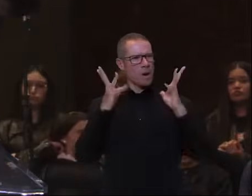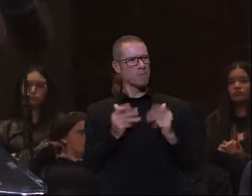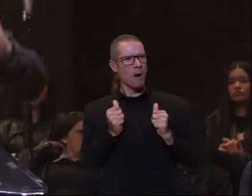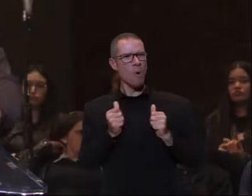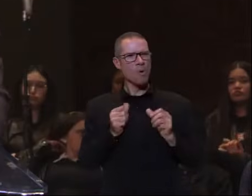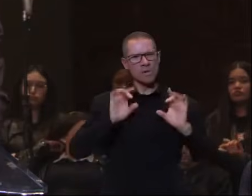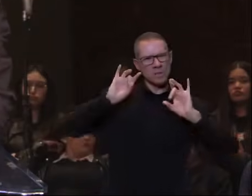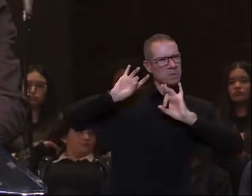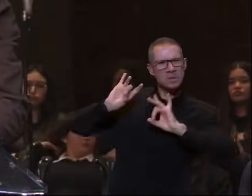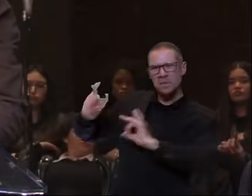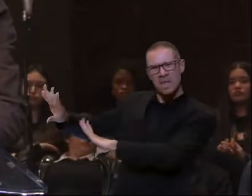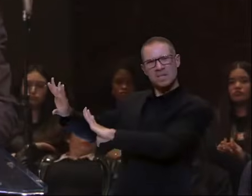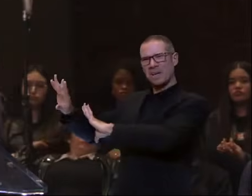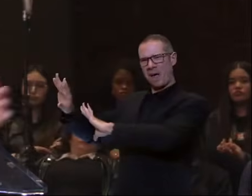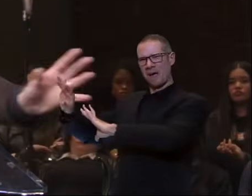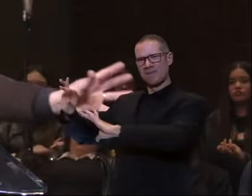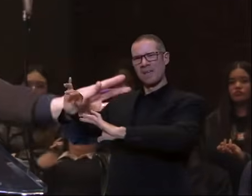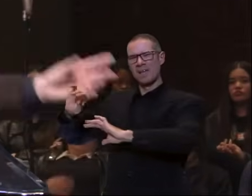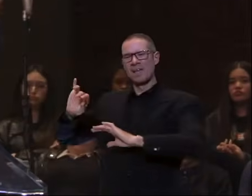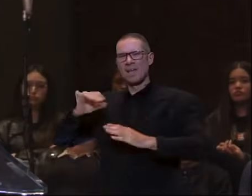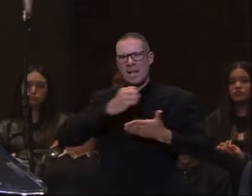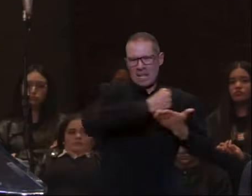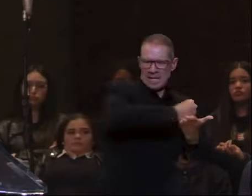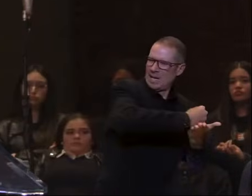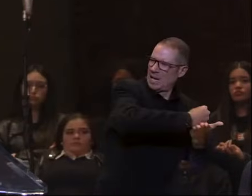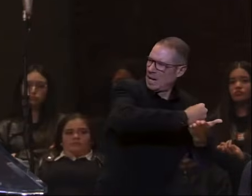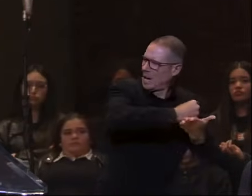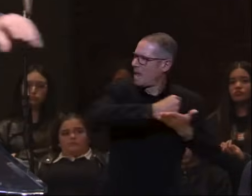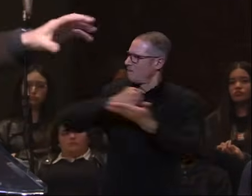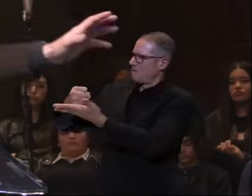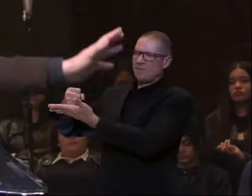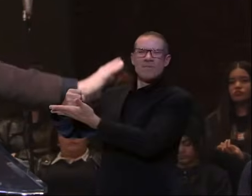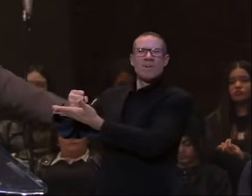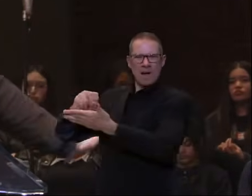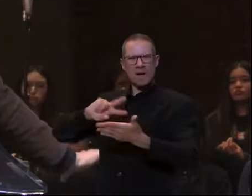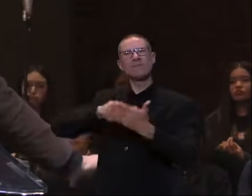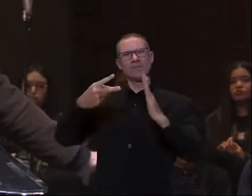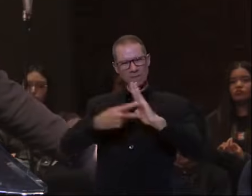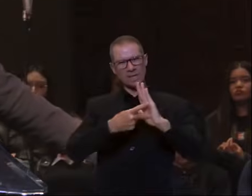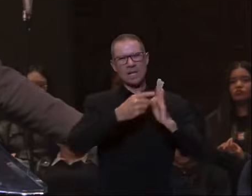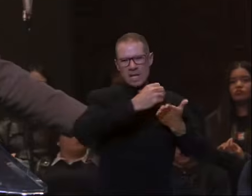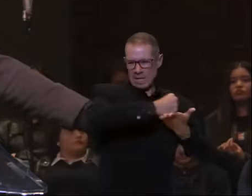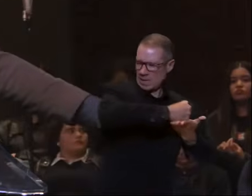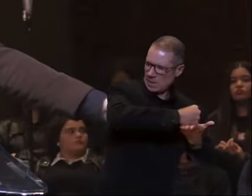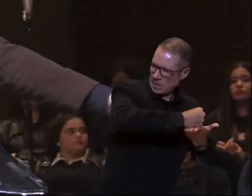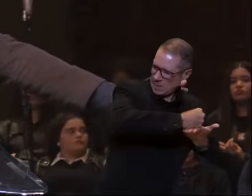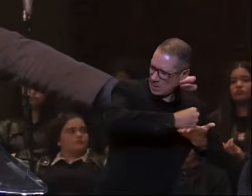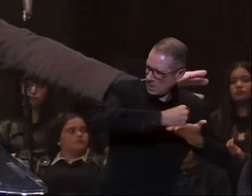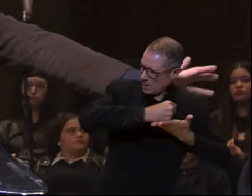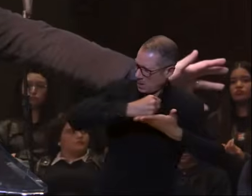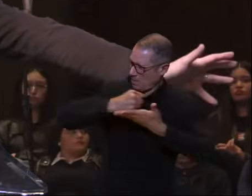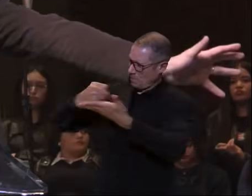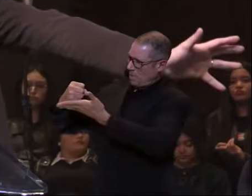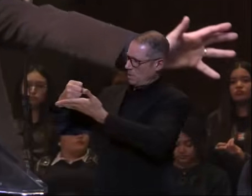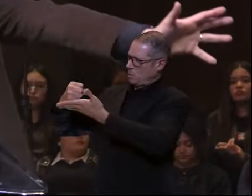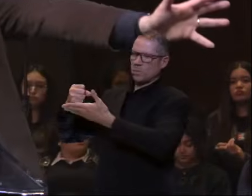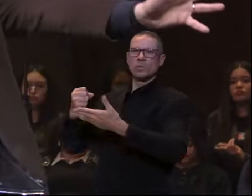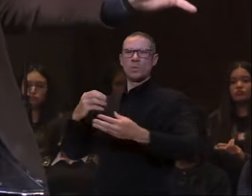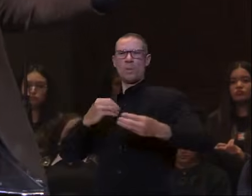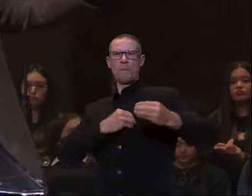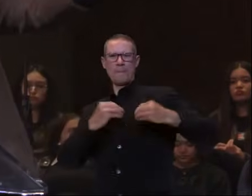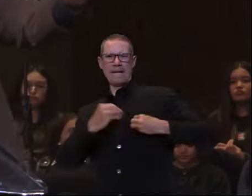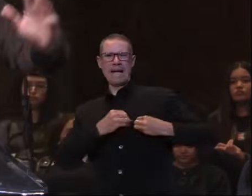para trás. Ele levava, esse era o sentido. Ele estava levando o pecado do